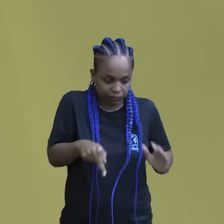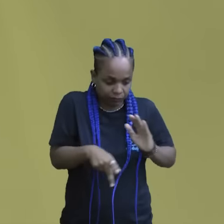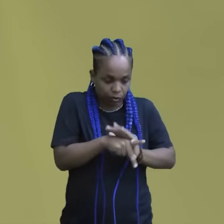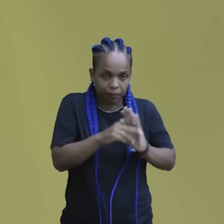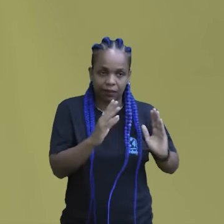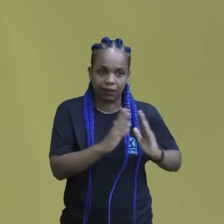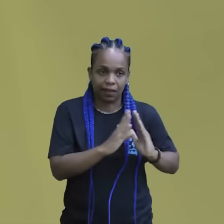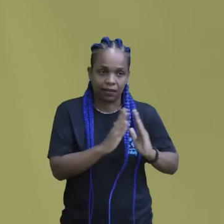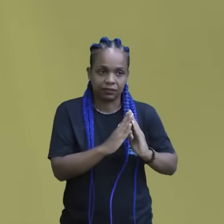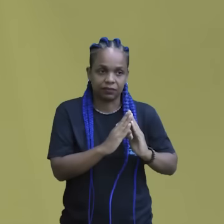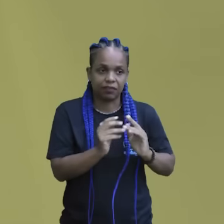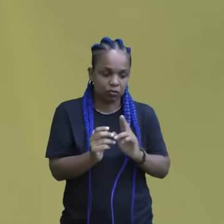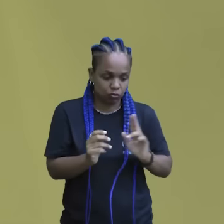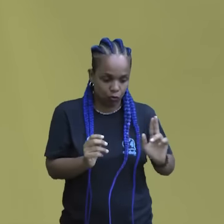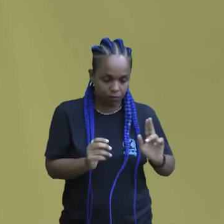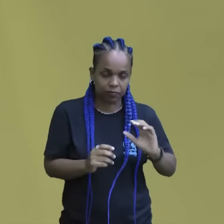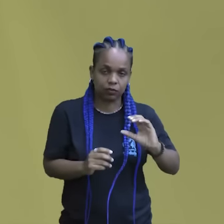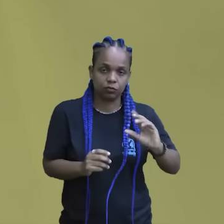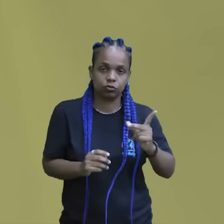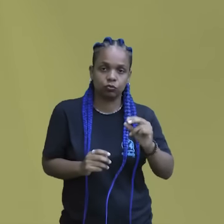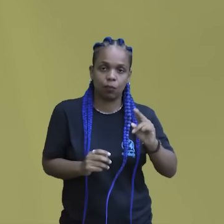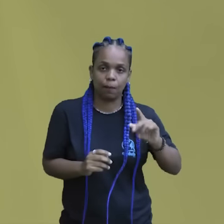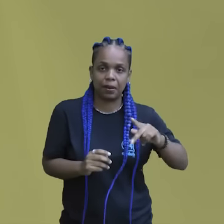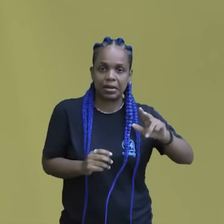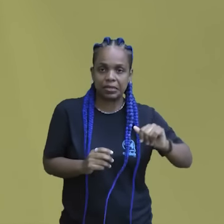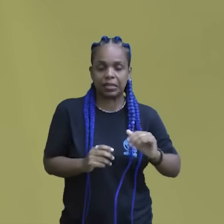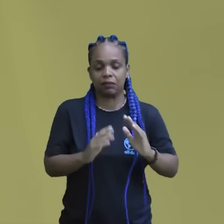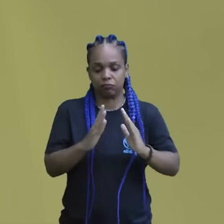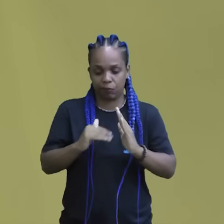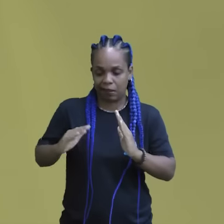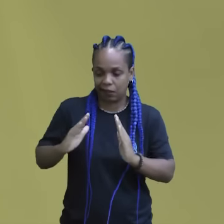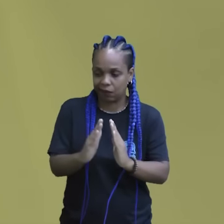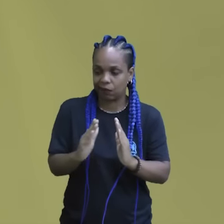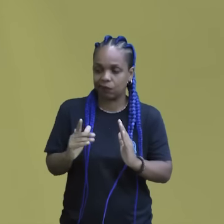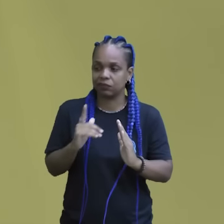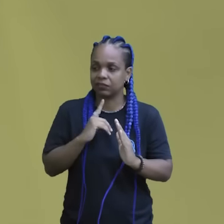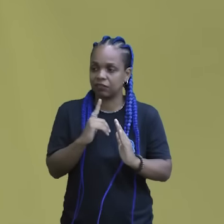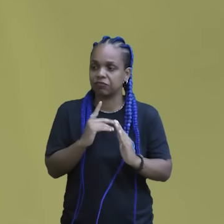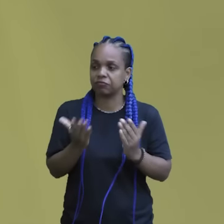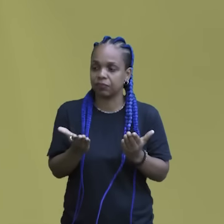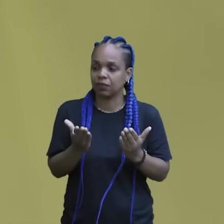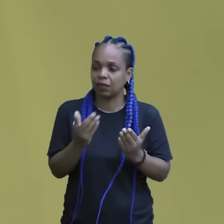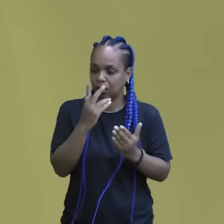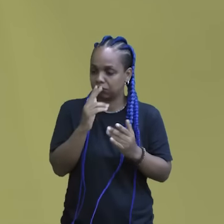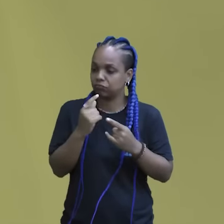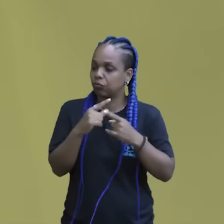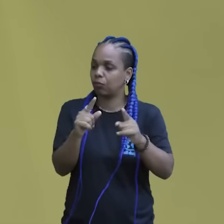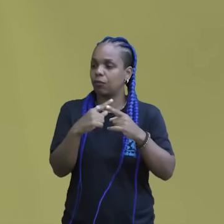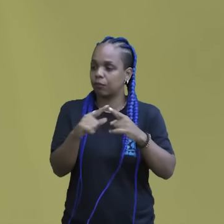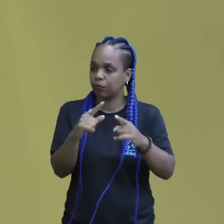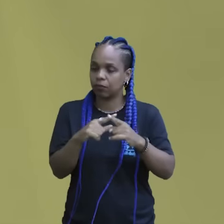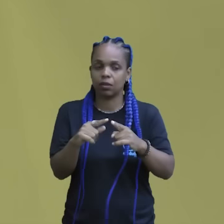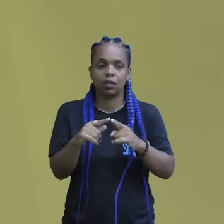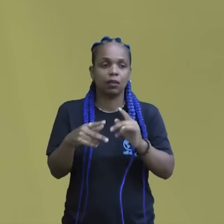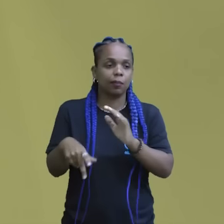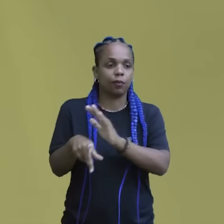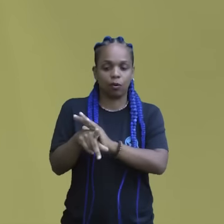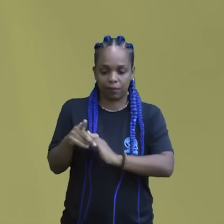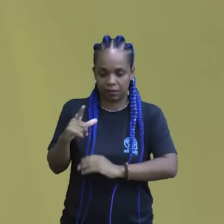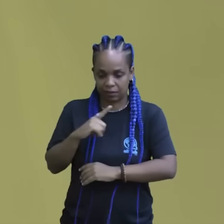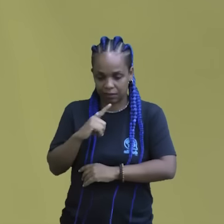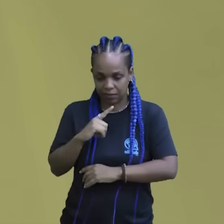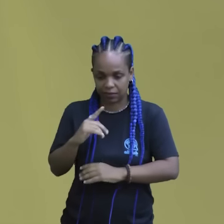espécie de protesto de posse contra a dependência da escravidão que que sofreram durante séculos. E a história